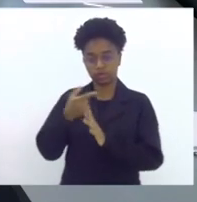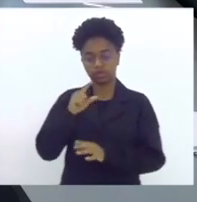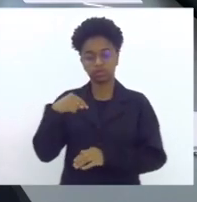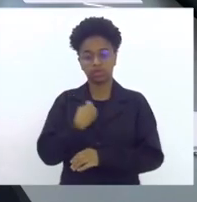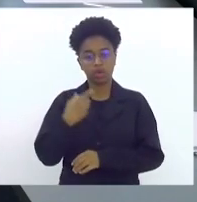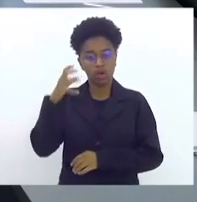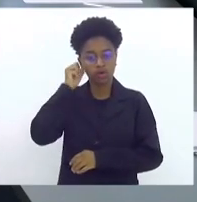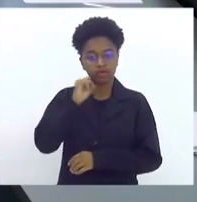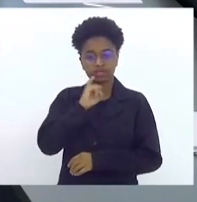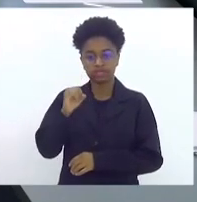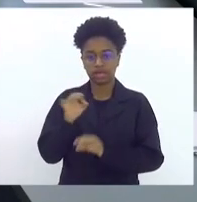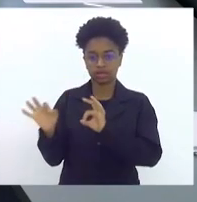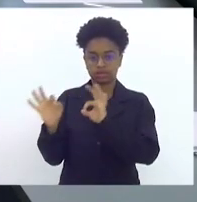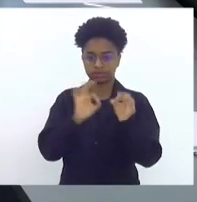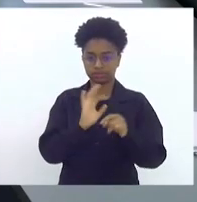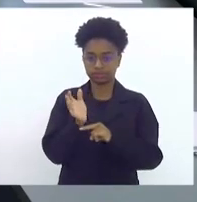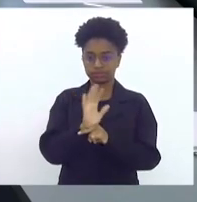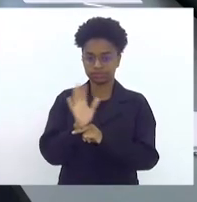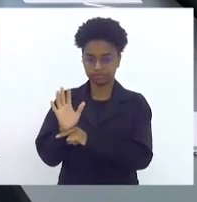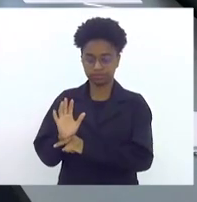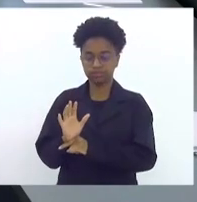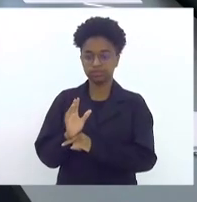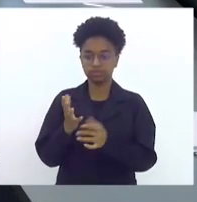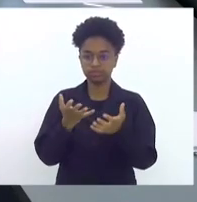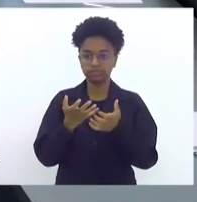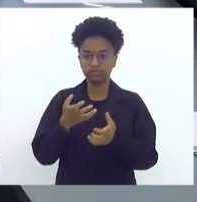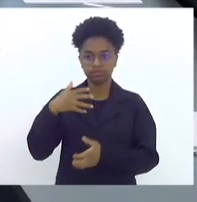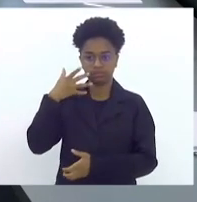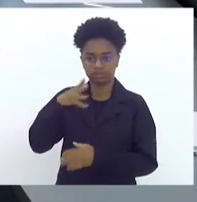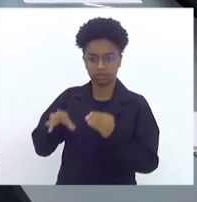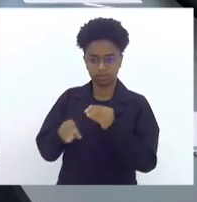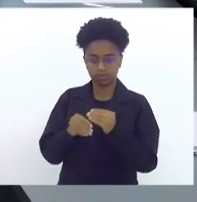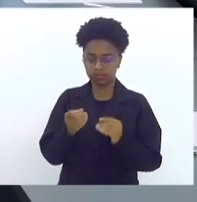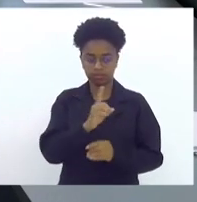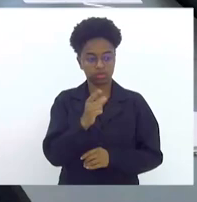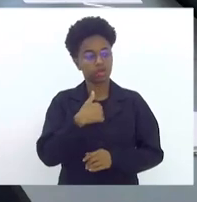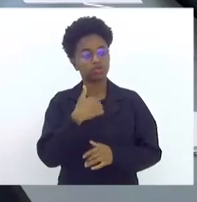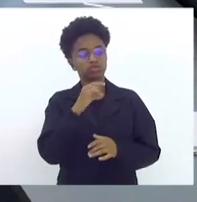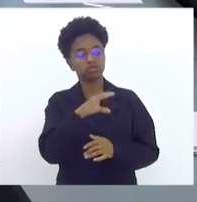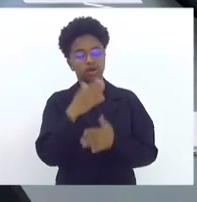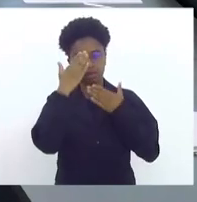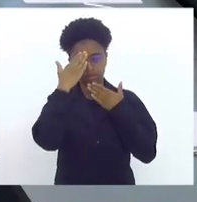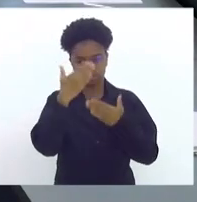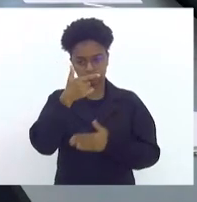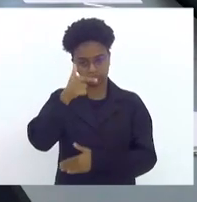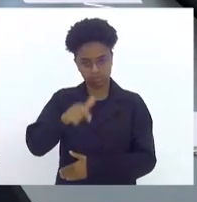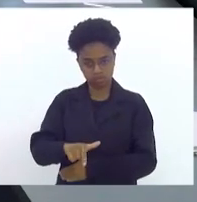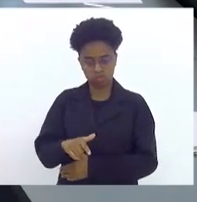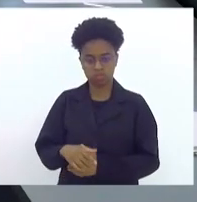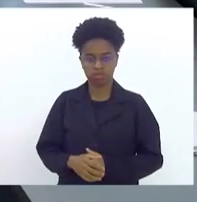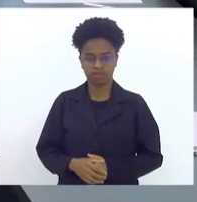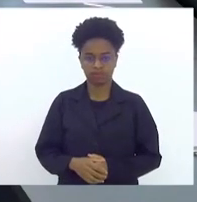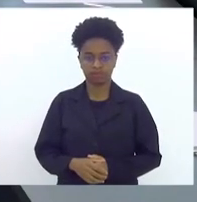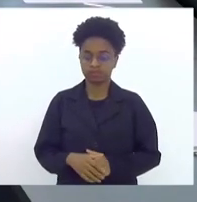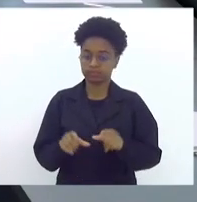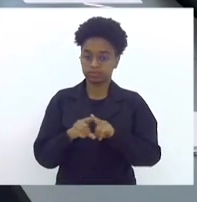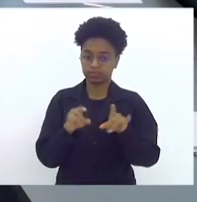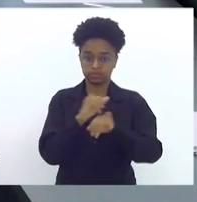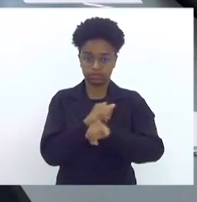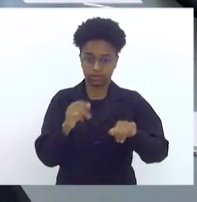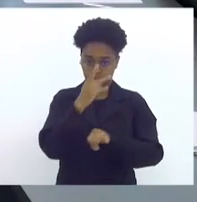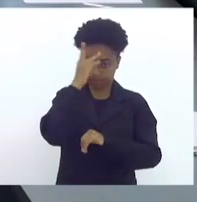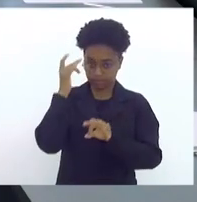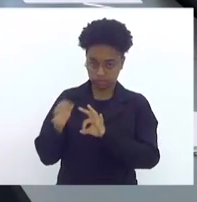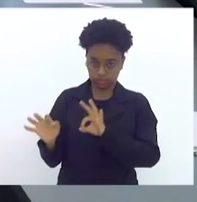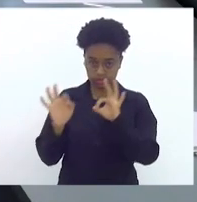de alguma coisa nesse sentido Quer fazer alguma ponderação nossa eu queria agradecer novamente e falar para as pessoas que